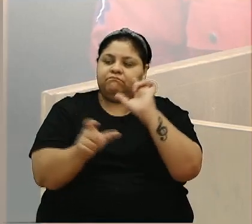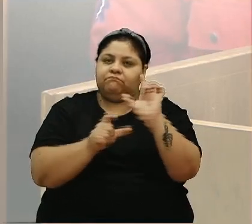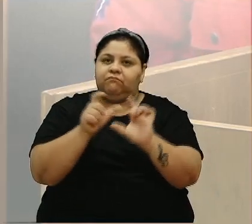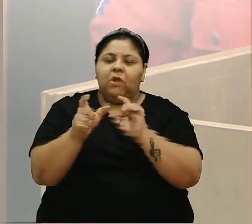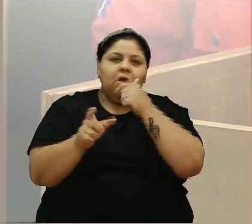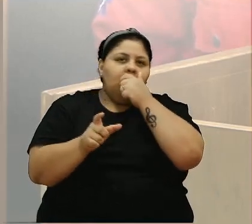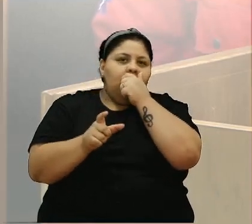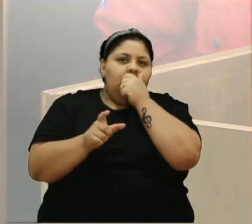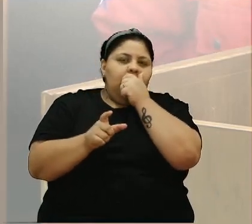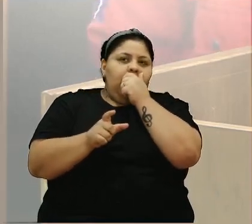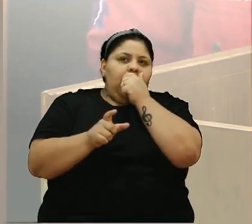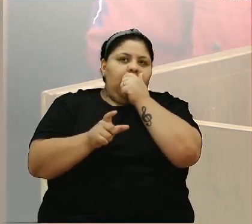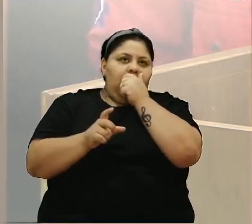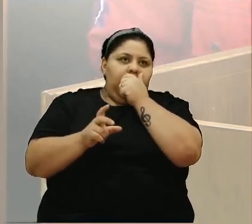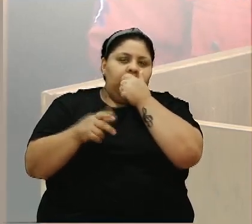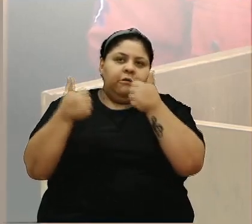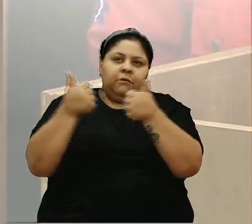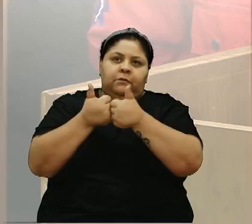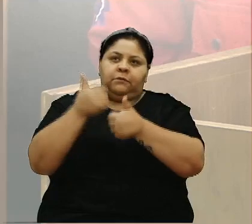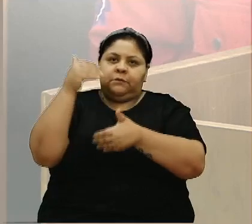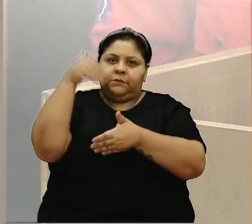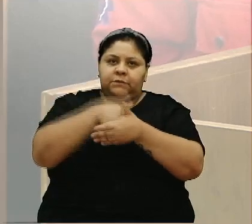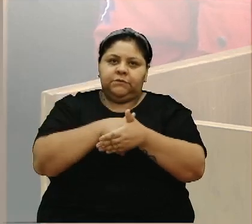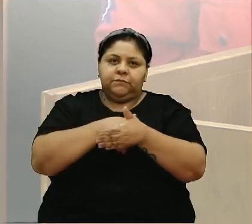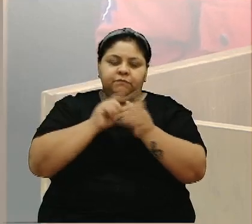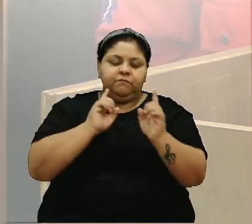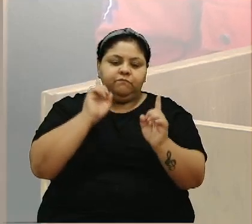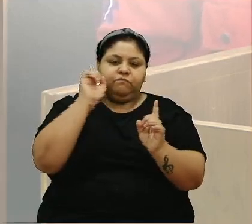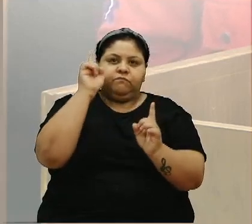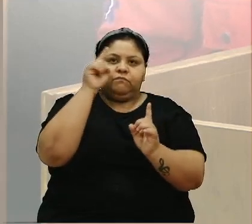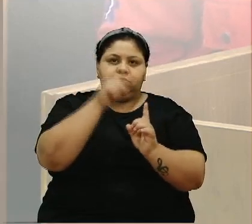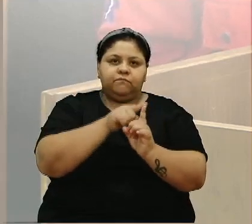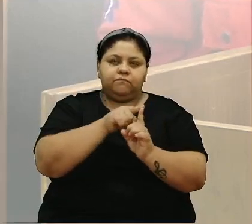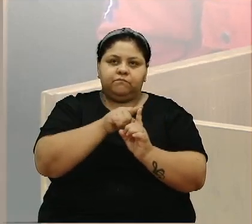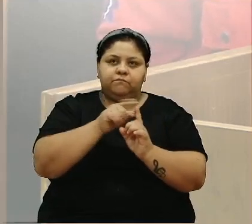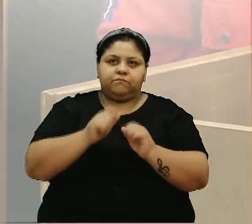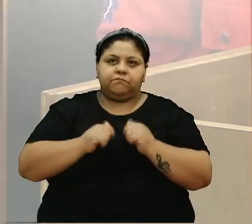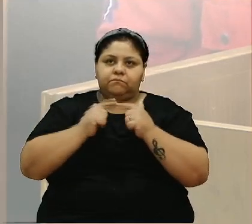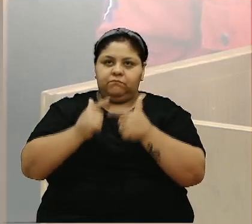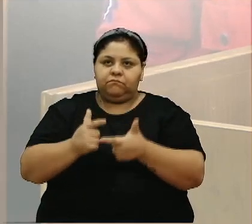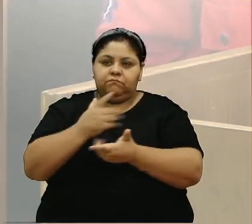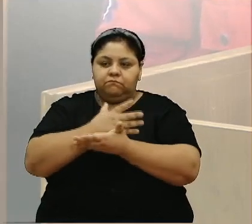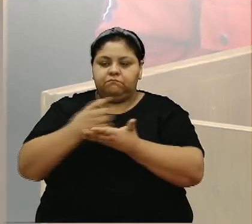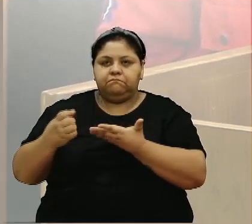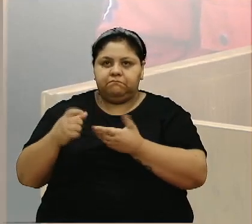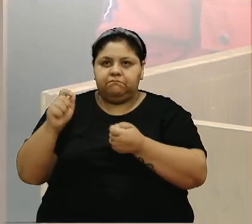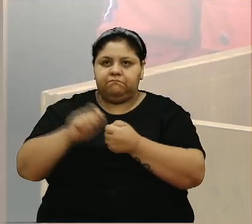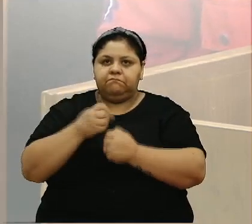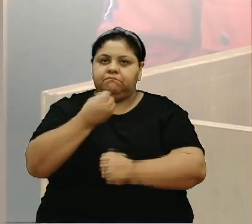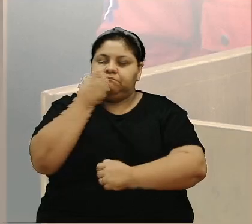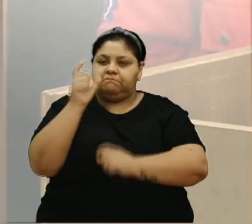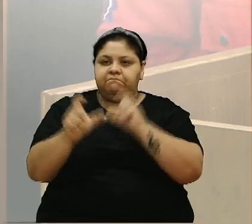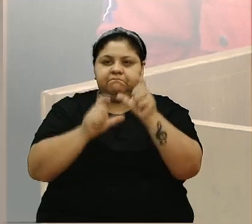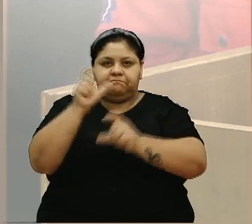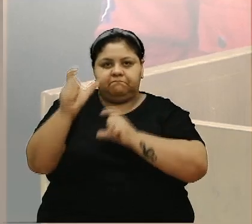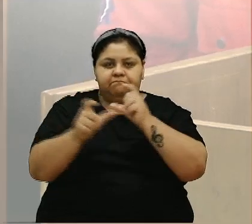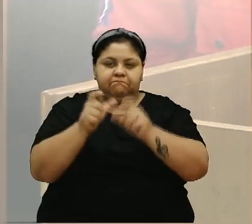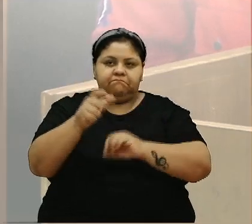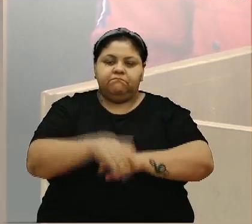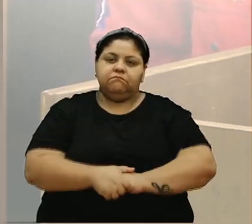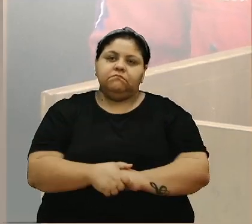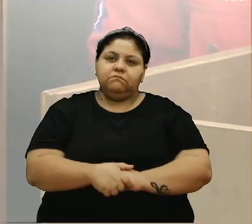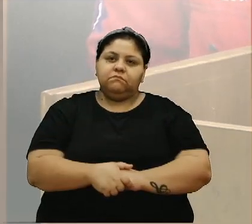estão, né, firmes com nós dentro do nosso bom objetivo, que é o ato de salvar vida e fazer o bem, né, para as pessoas. Aí nos